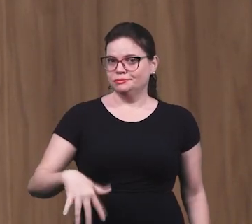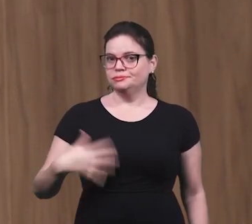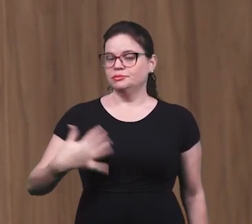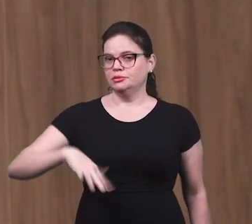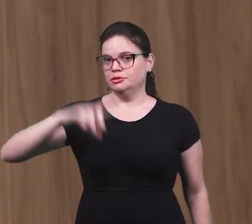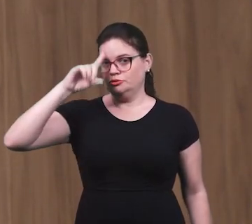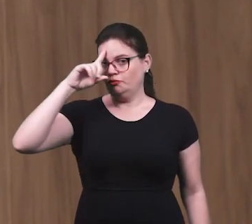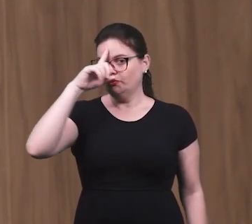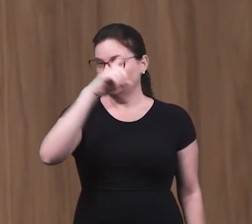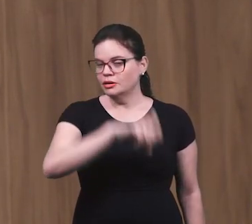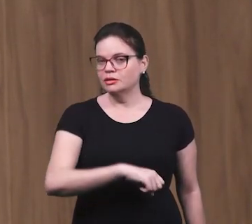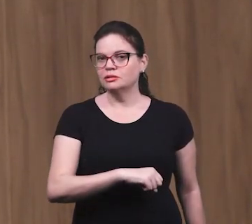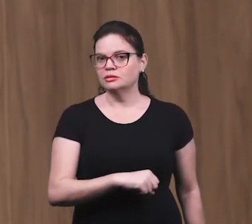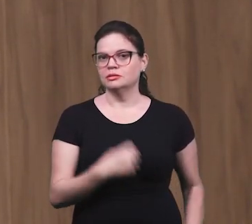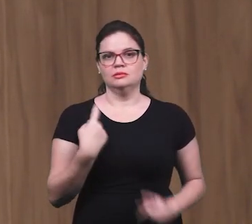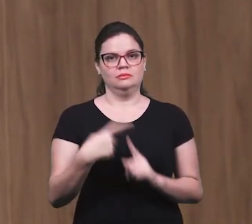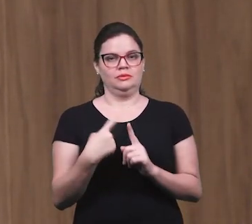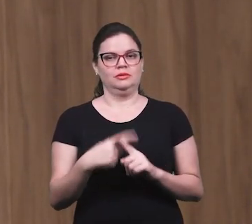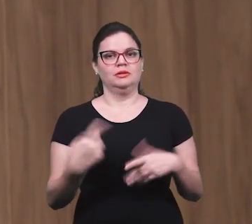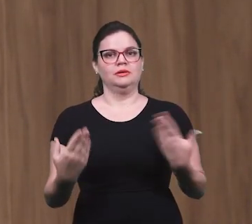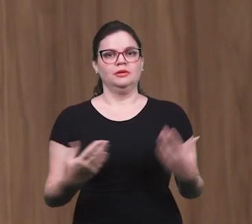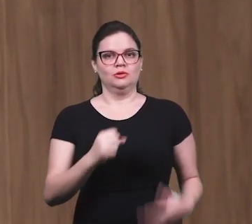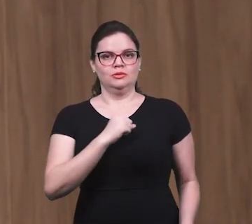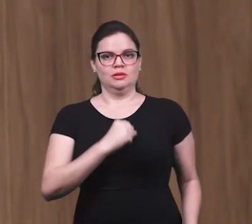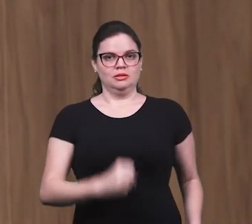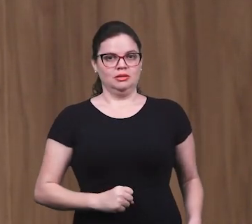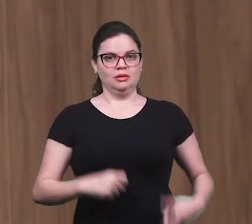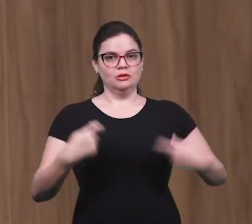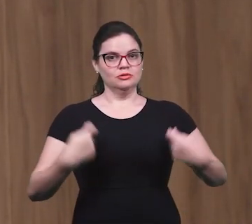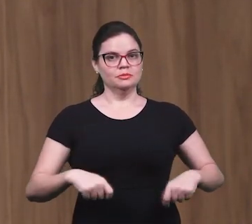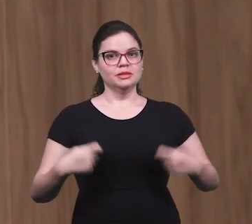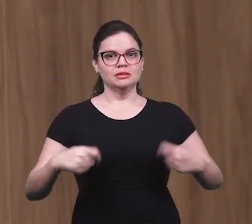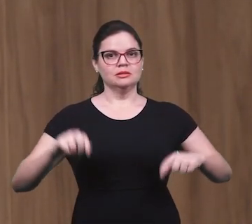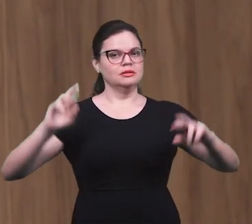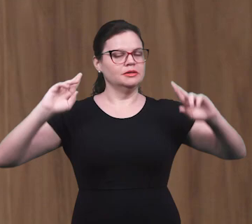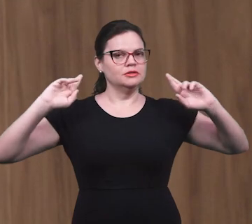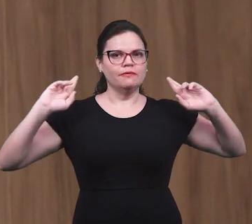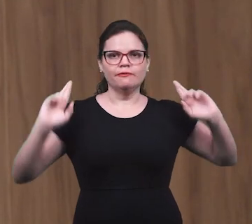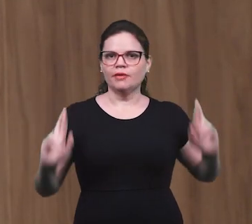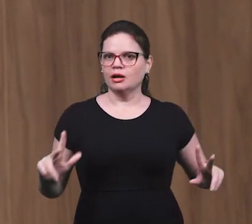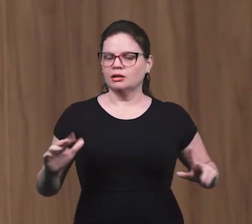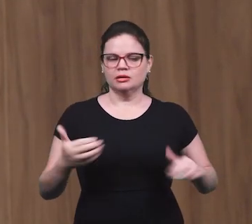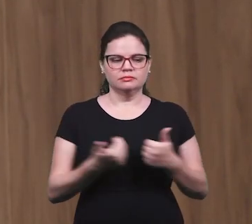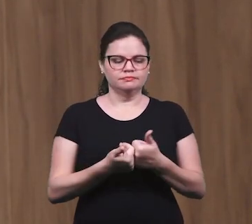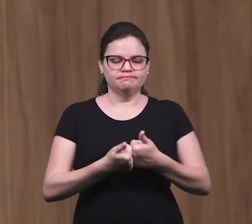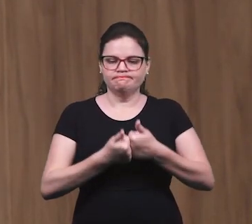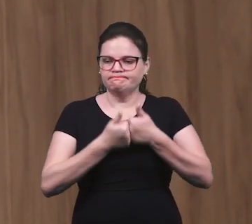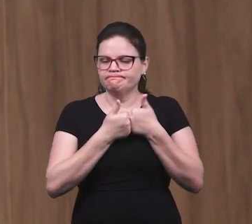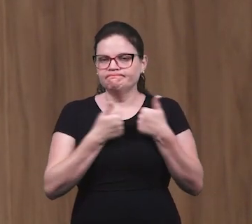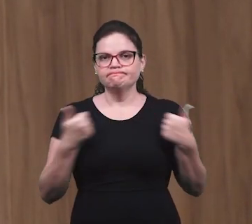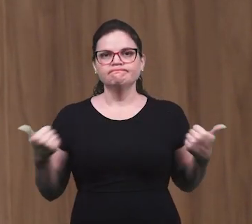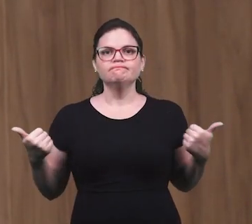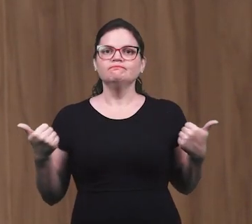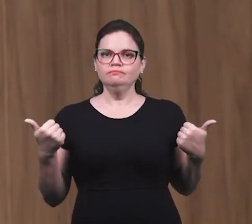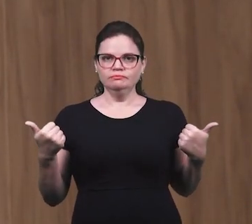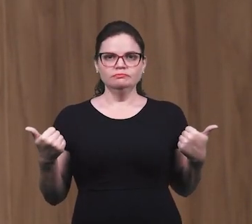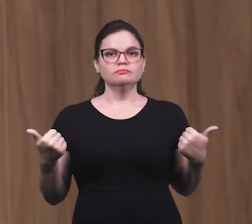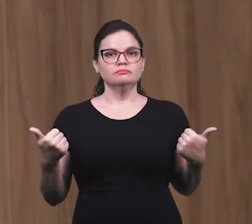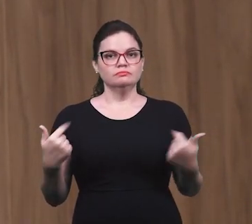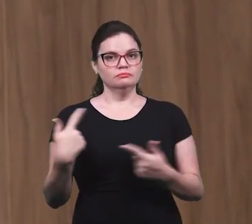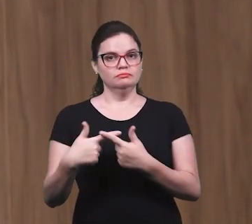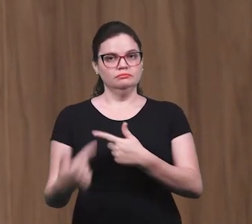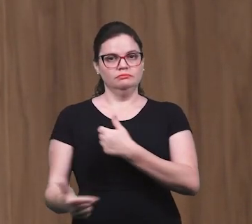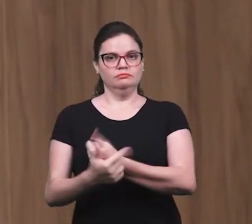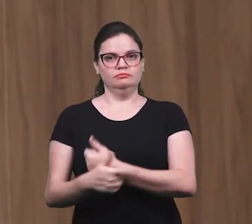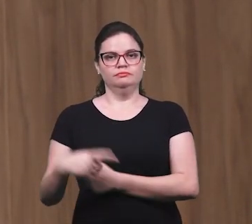deveria ser um homem tão diferente, na verdade, e tão separado para aquele ofício,